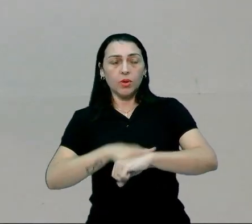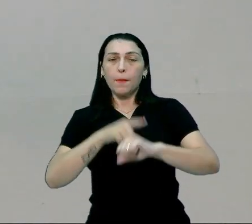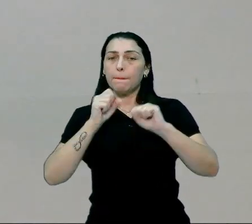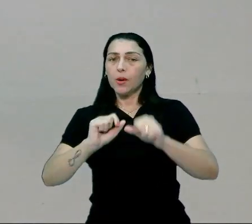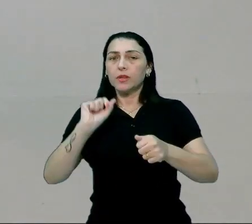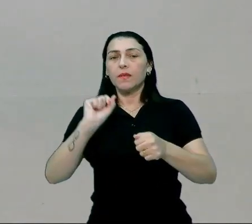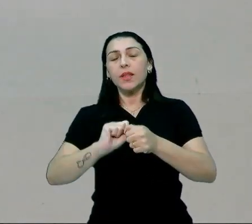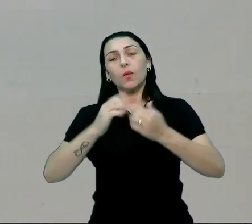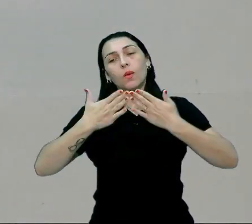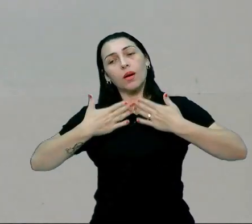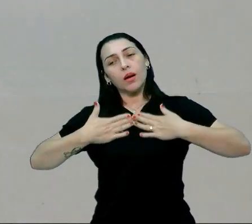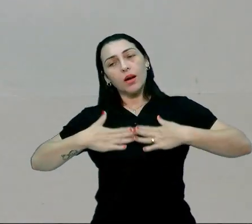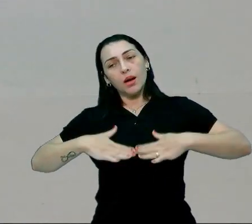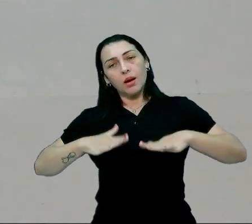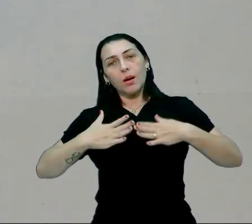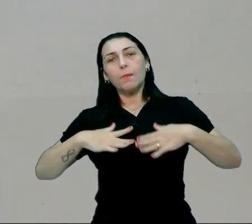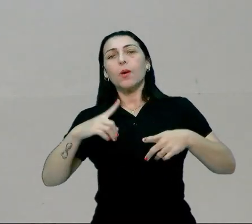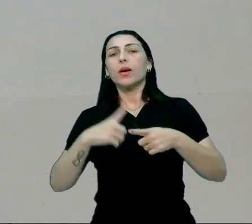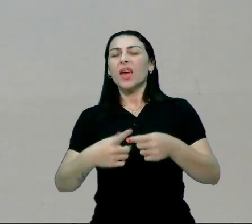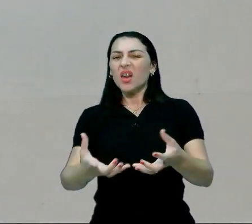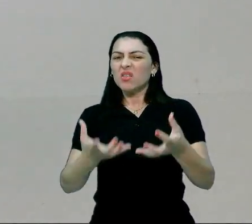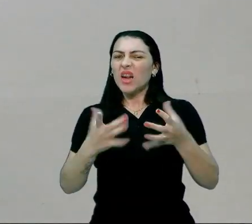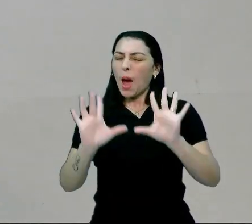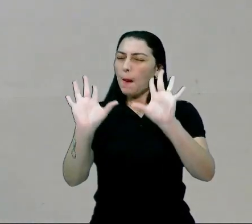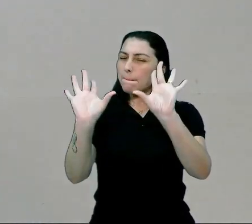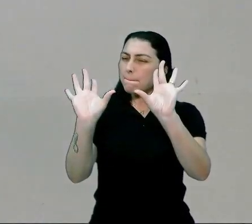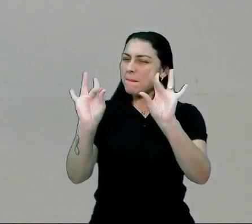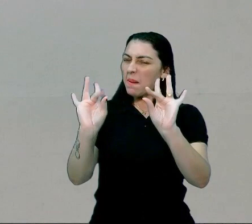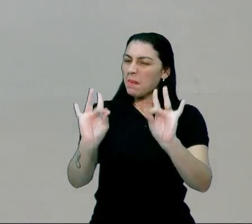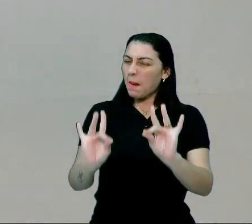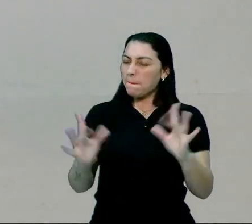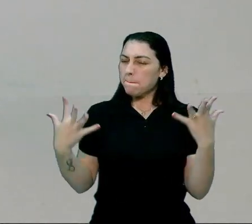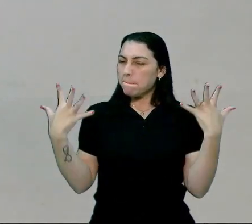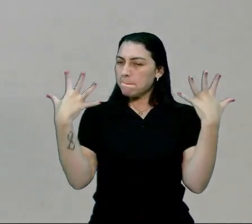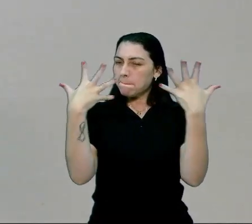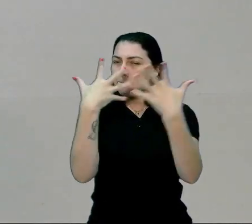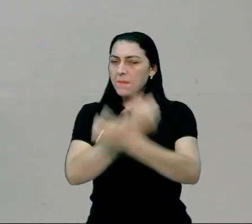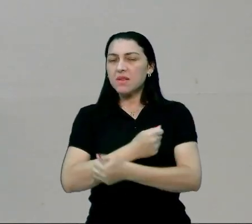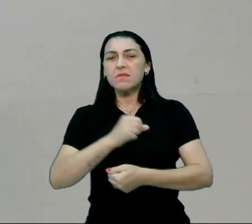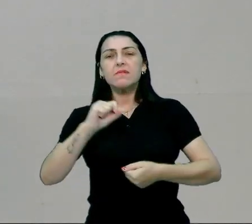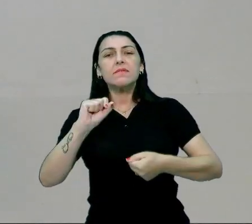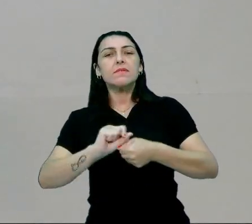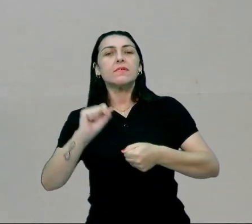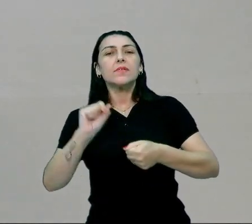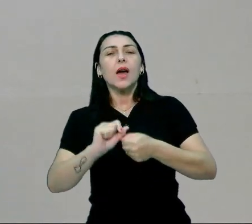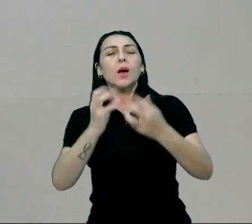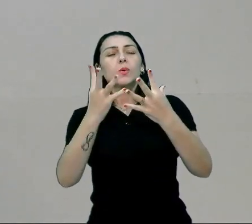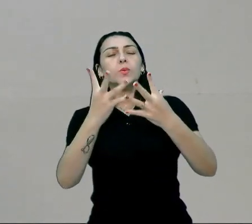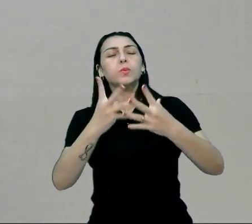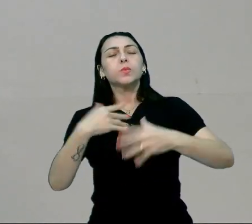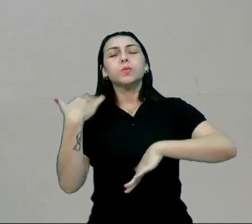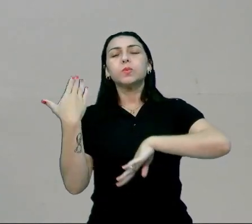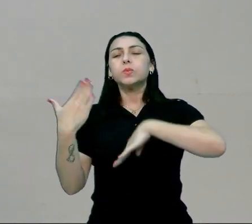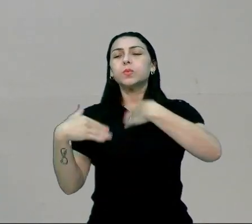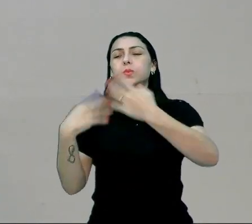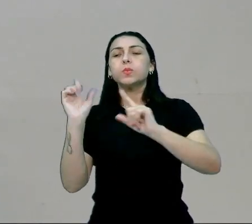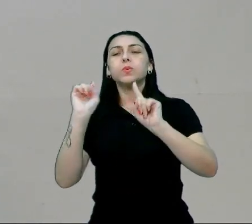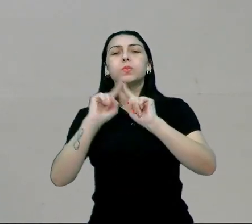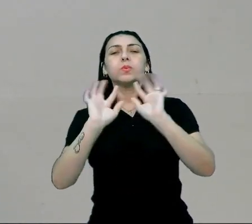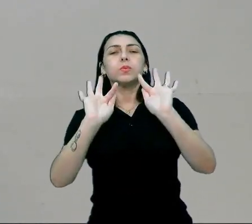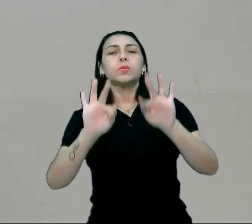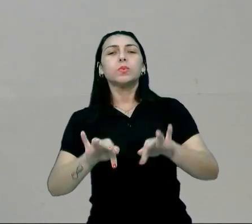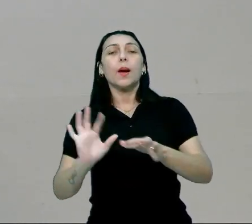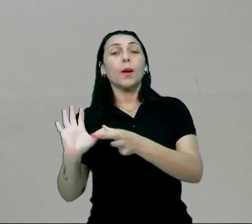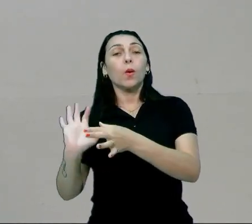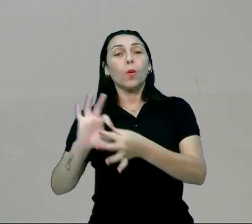fazer ela com mais calma, porque essa daí eu quero ela belíssima para que a gente possa fazer esse desenvolvimento, essa finalização um pouco mais